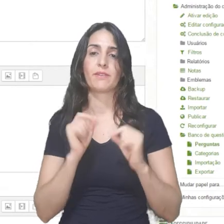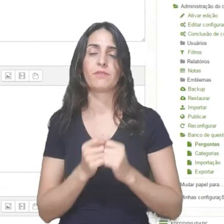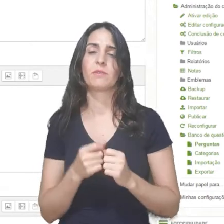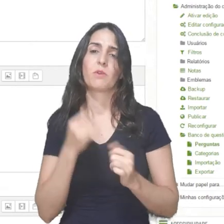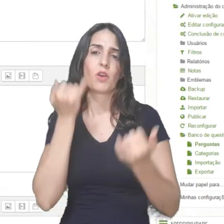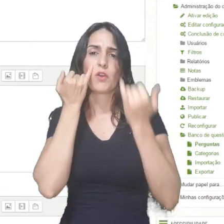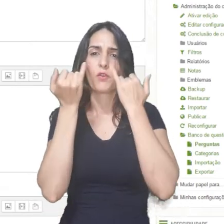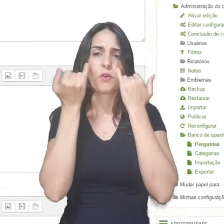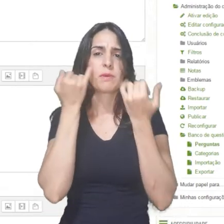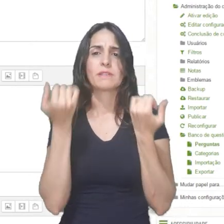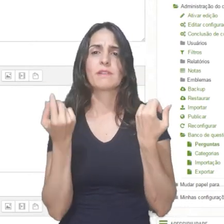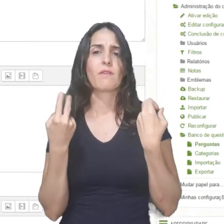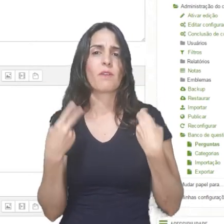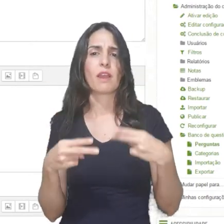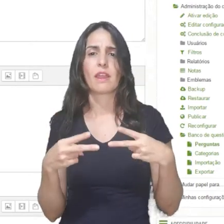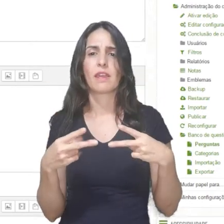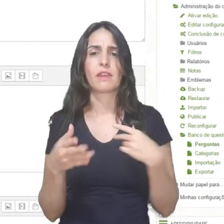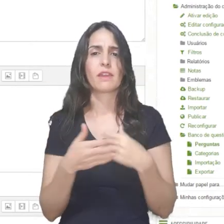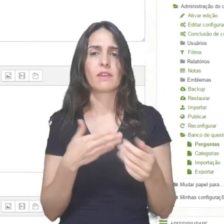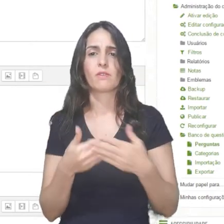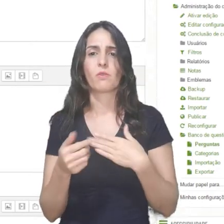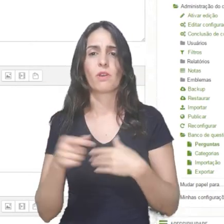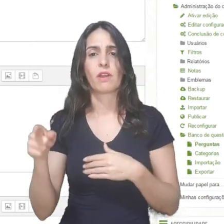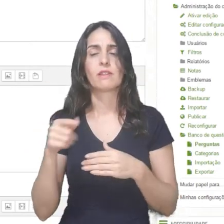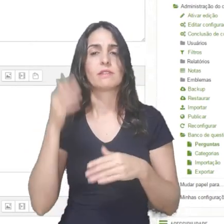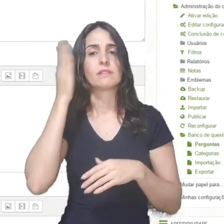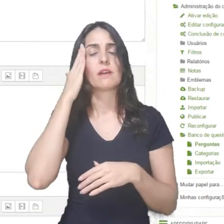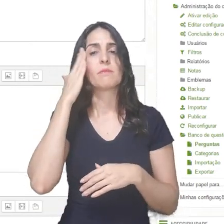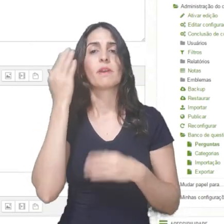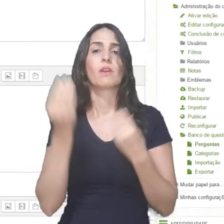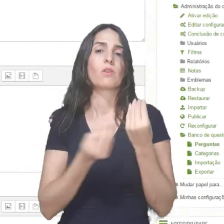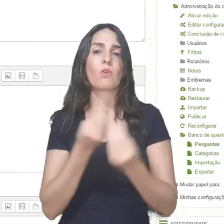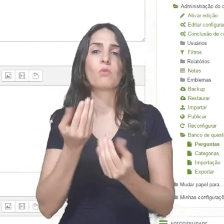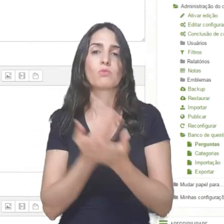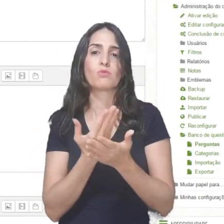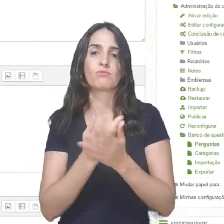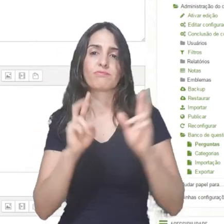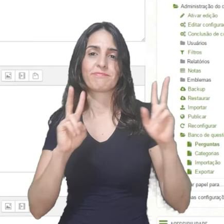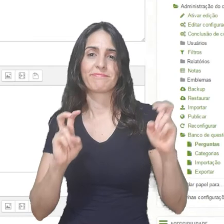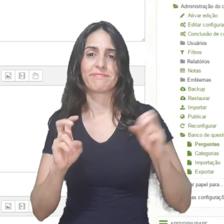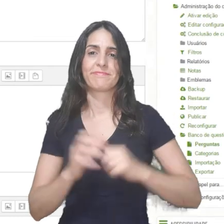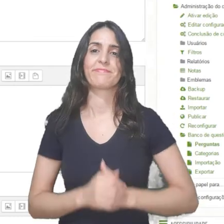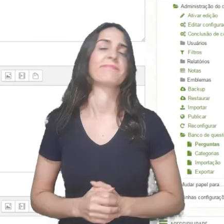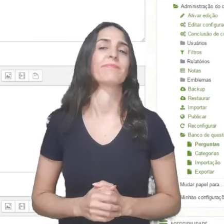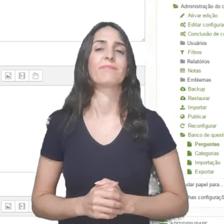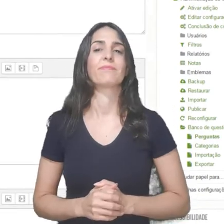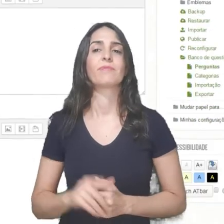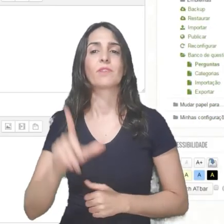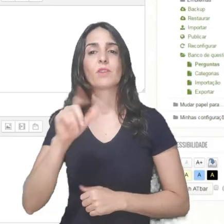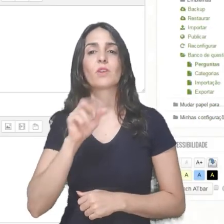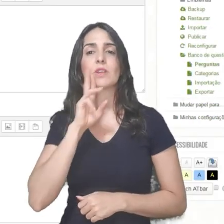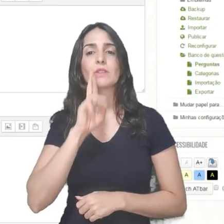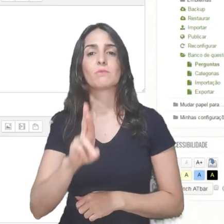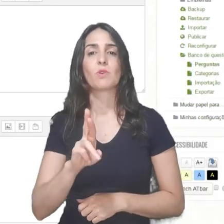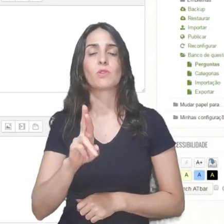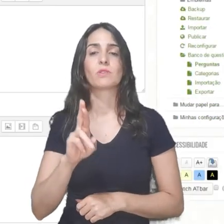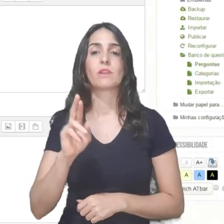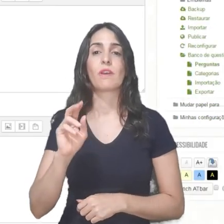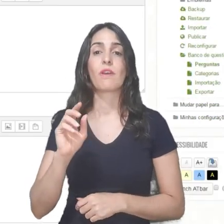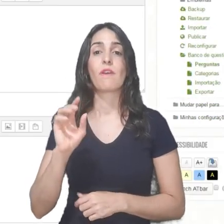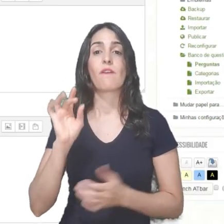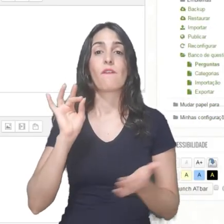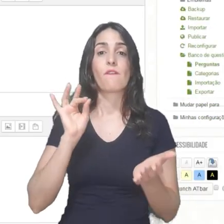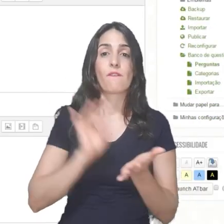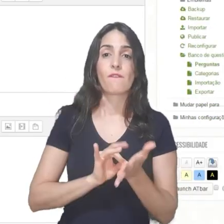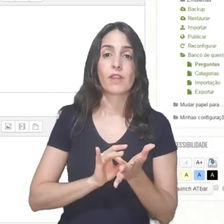colocar informações sobre o conteúdo que foi trabalhado, links, para que ele possa saber que conteúdo foi trabalhado. Aqui você vai definir